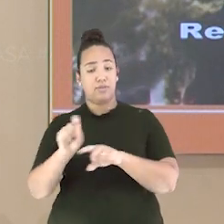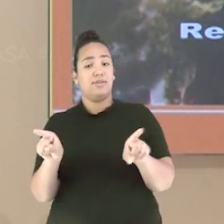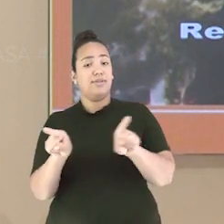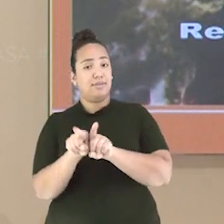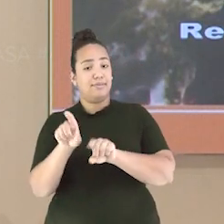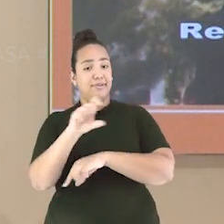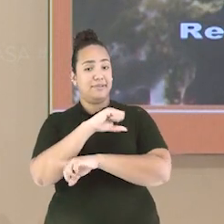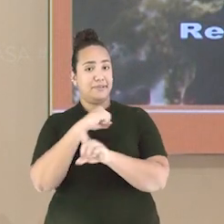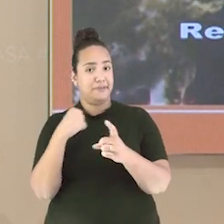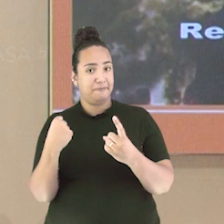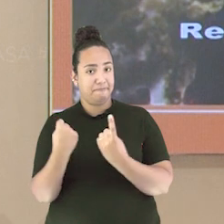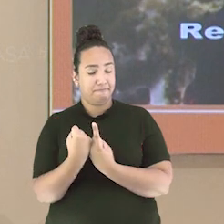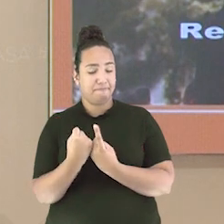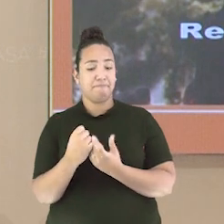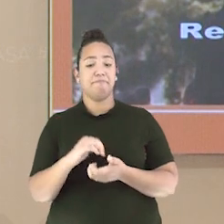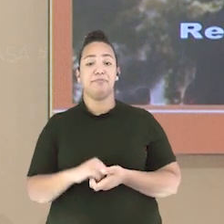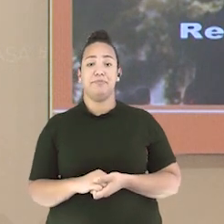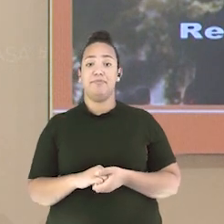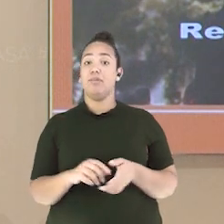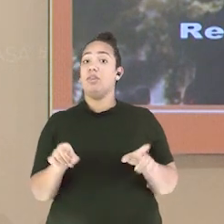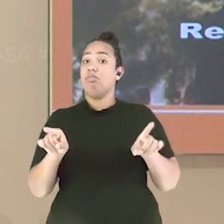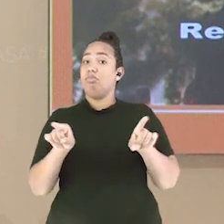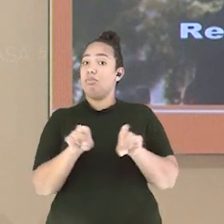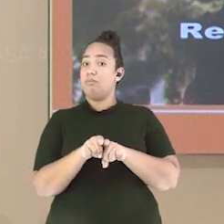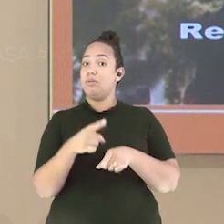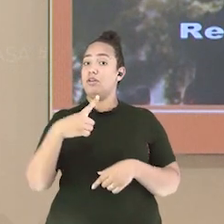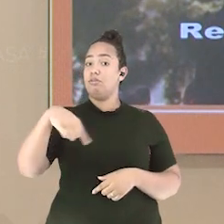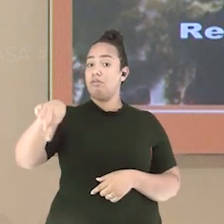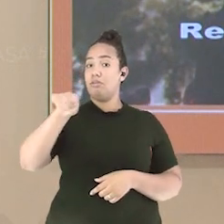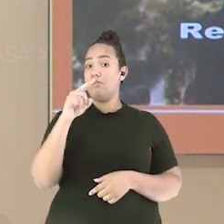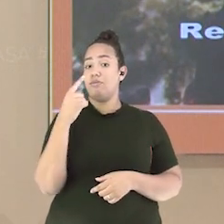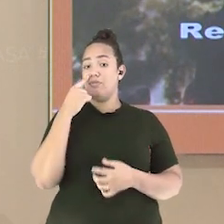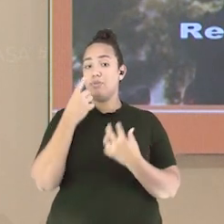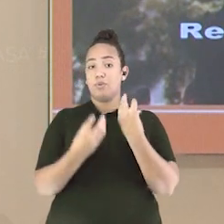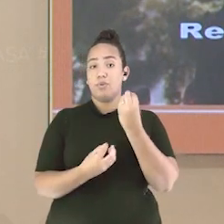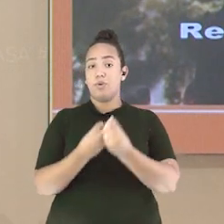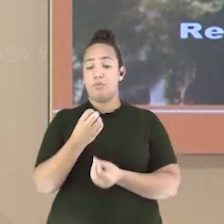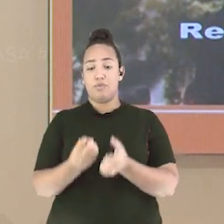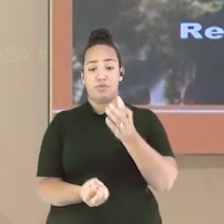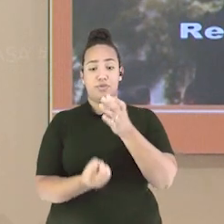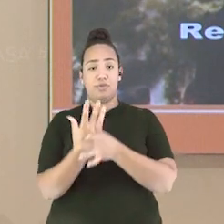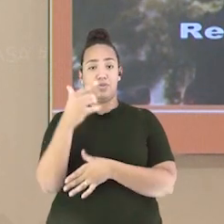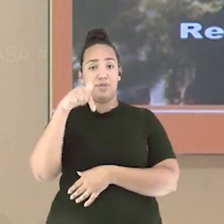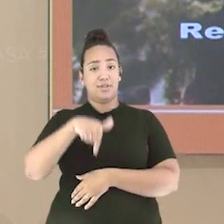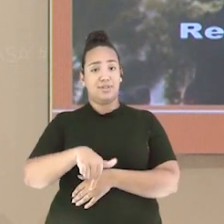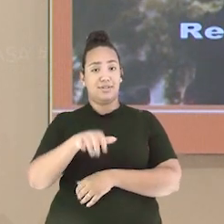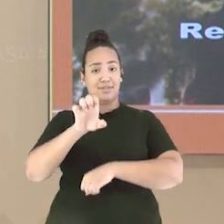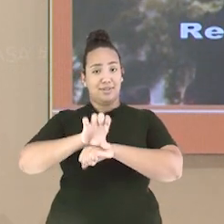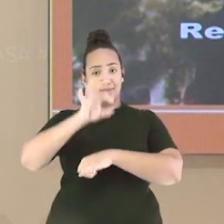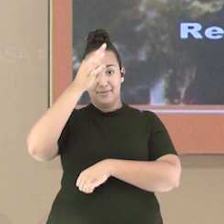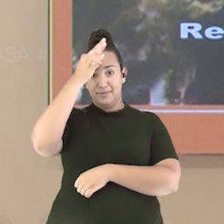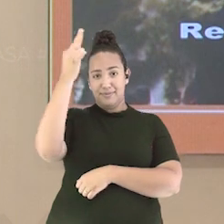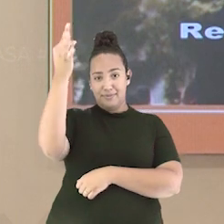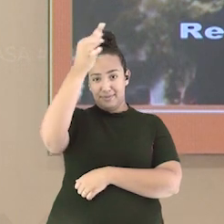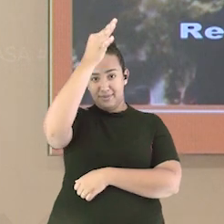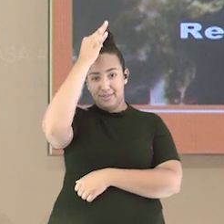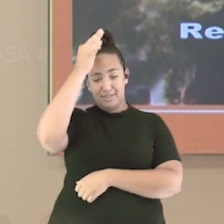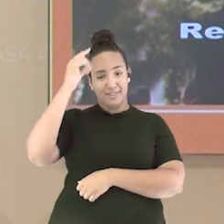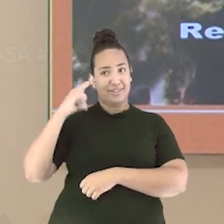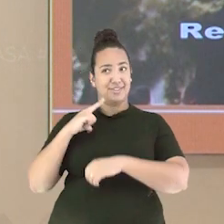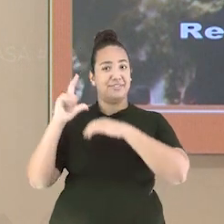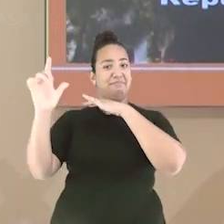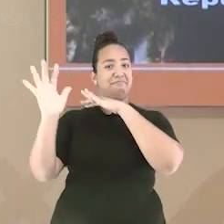e também na sociedade. E por falar nisso, vimos como se formou a Sociedade Capixaba, que contou com a ajuda